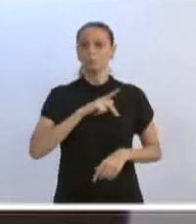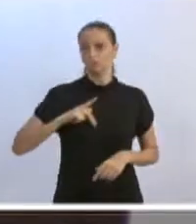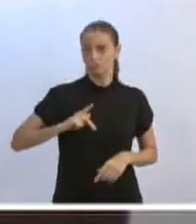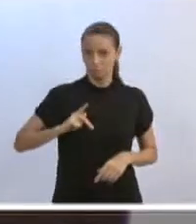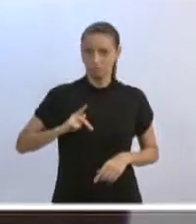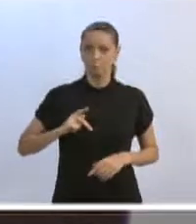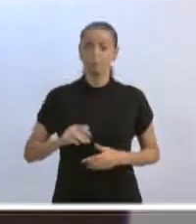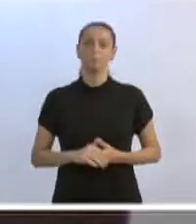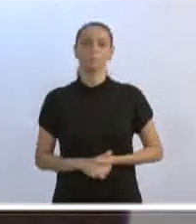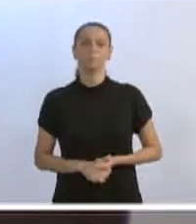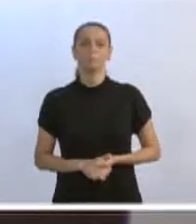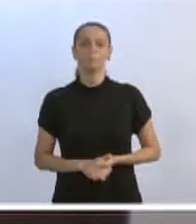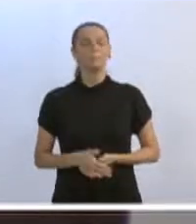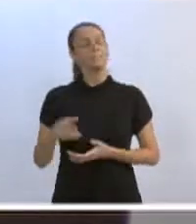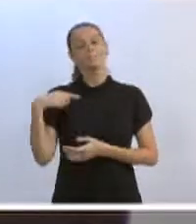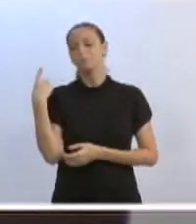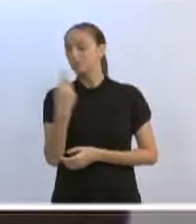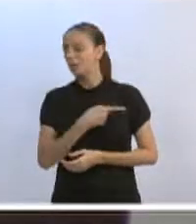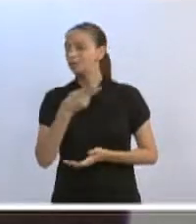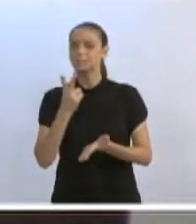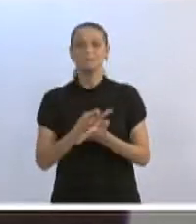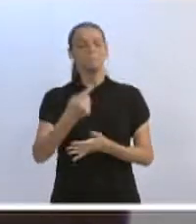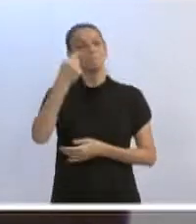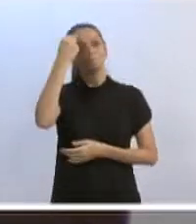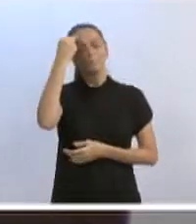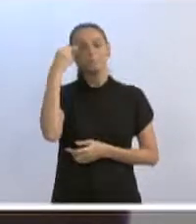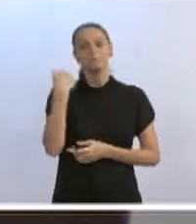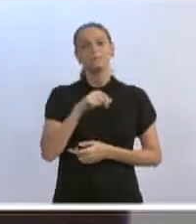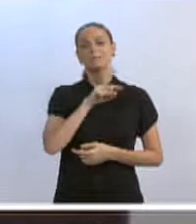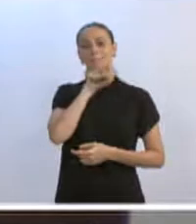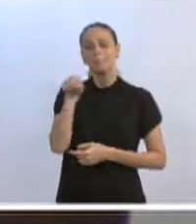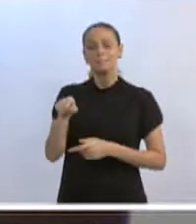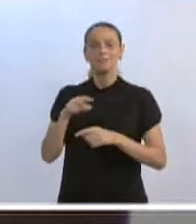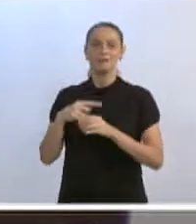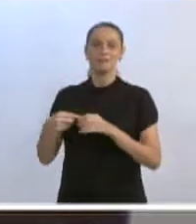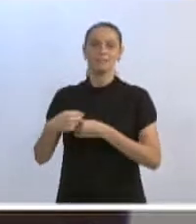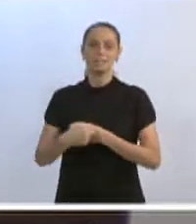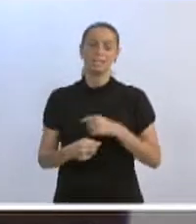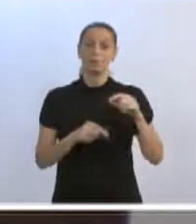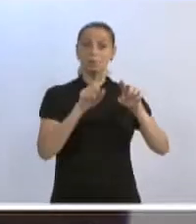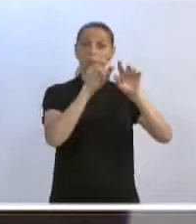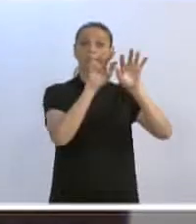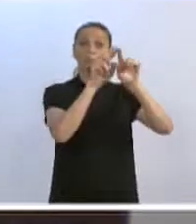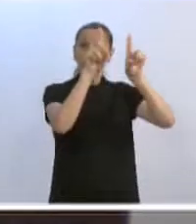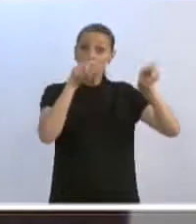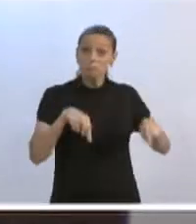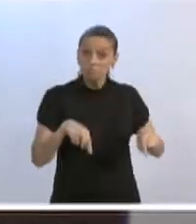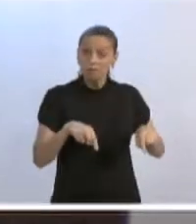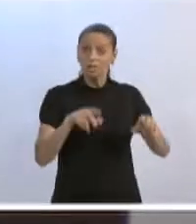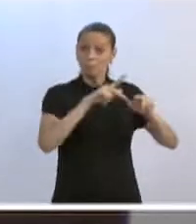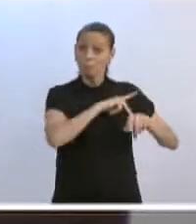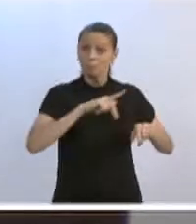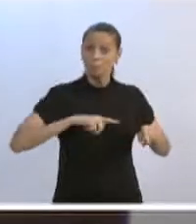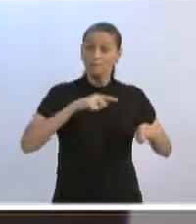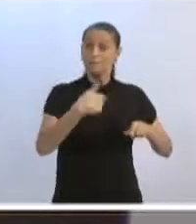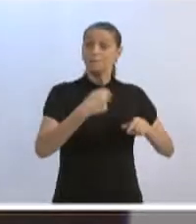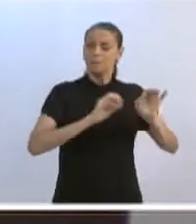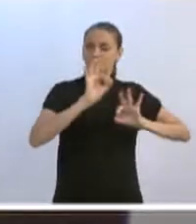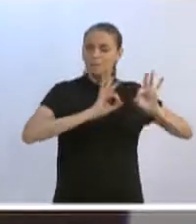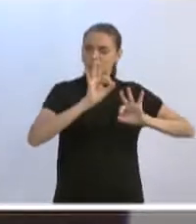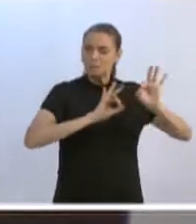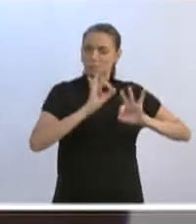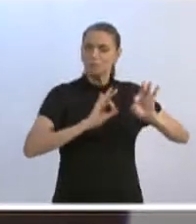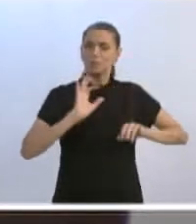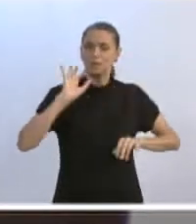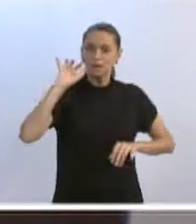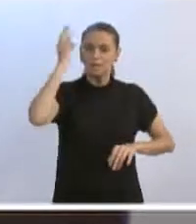bradou marcos da rosa sempre pensar na cidade então ele precisa sim se empenhar enquanto funcionário público para agilizar os processos mas é possível